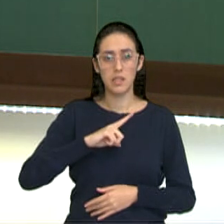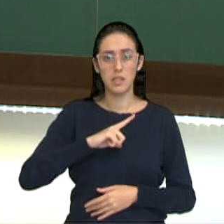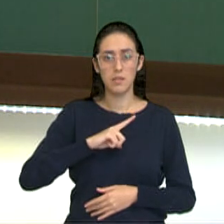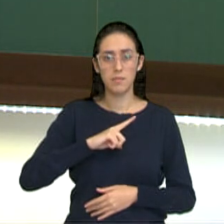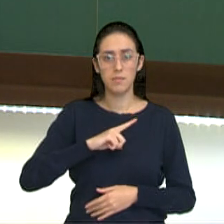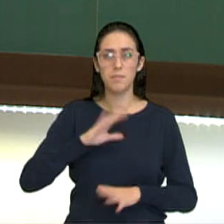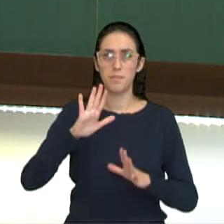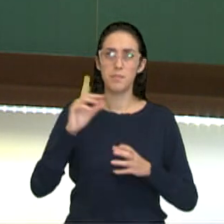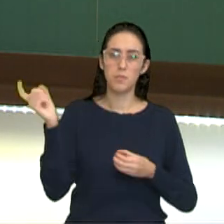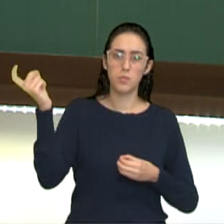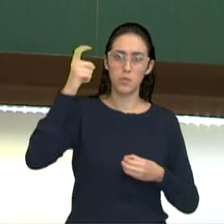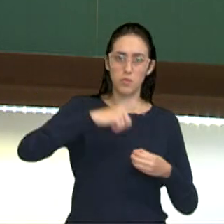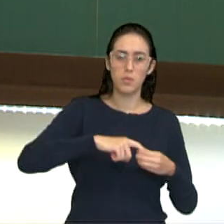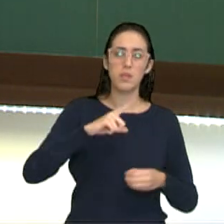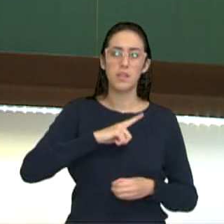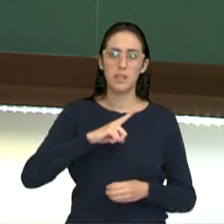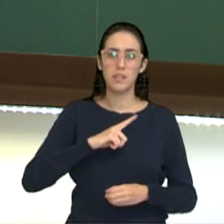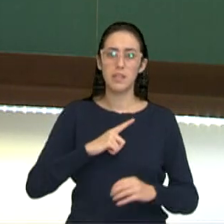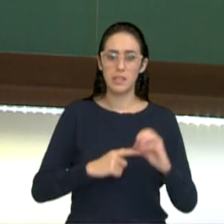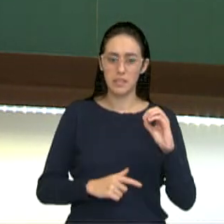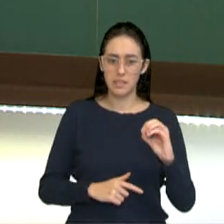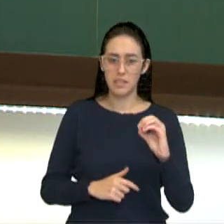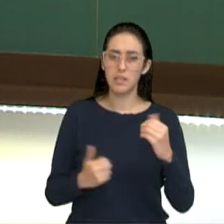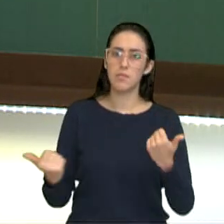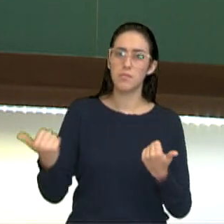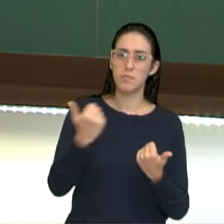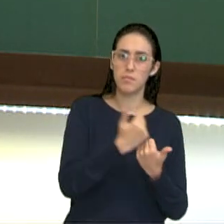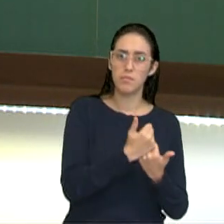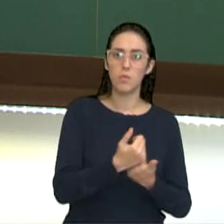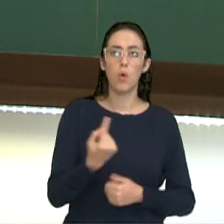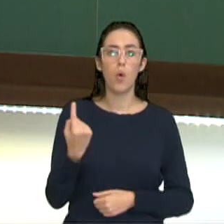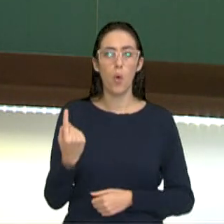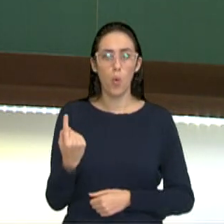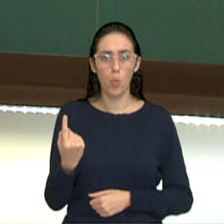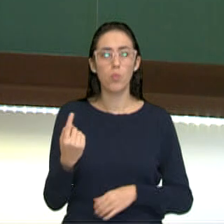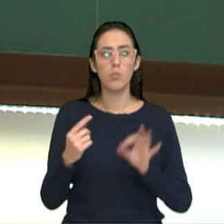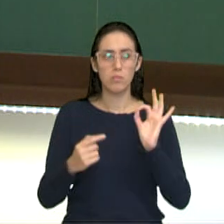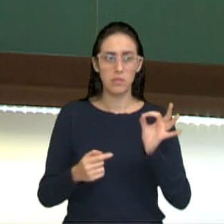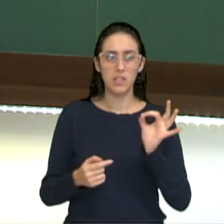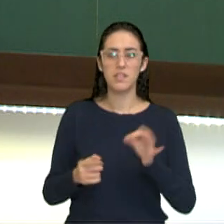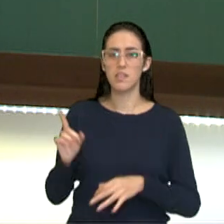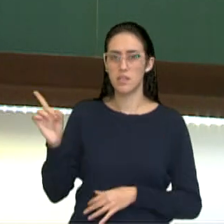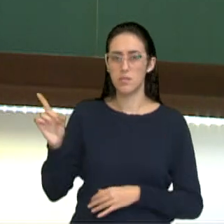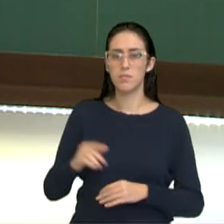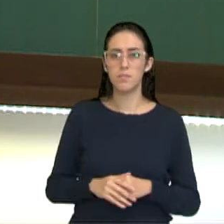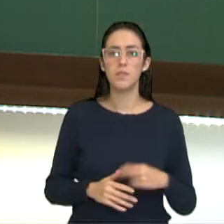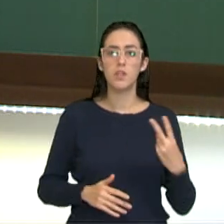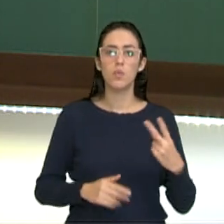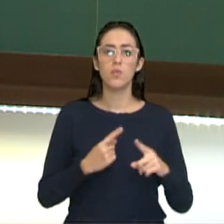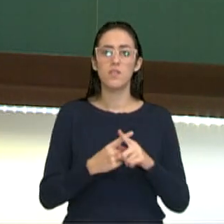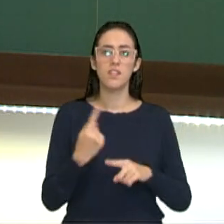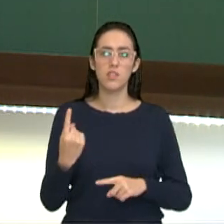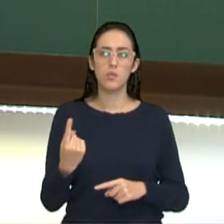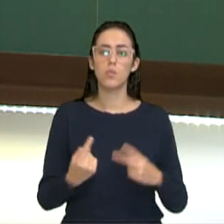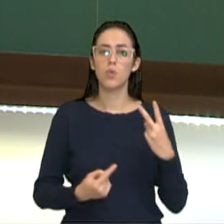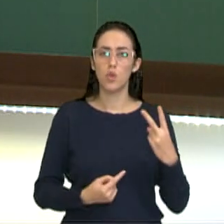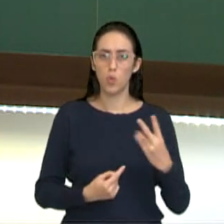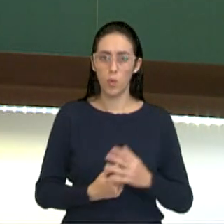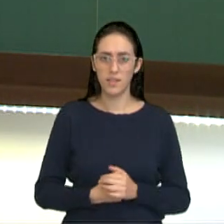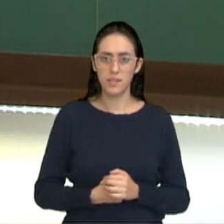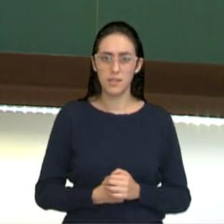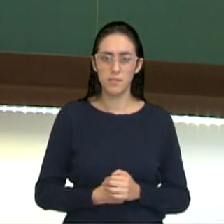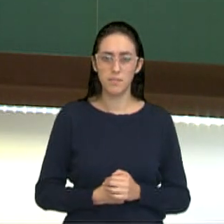desculpe, vamos voltar aqui, o 0, eu vou substituir o 1, gente, tá? Então, tá certinho. 2 vezes 1, 2. O primeiro